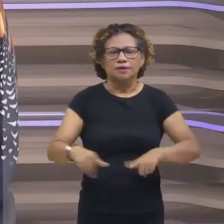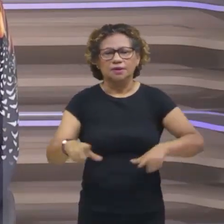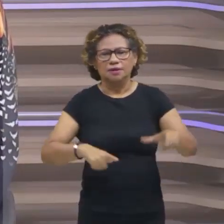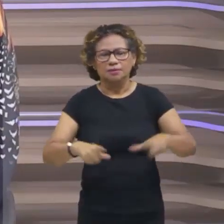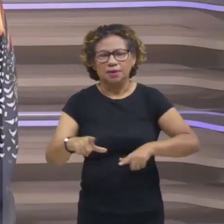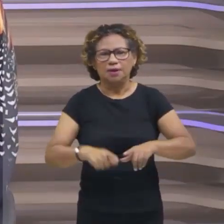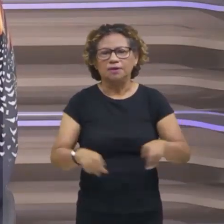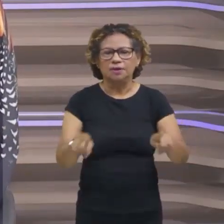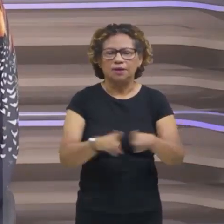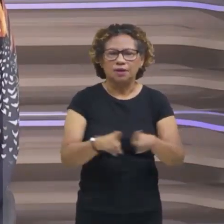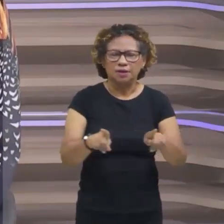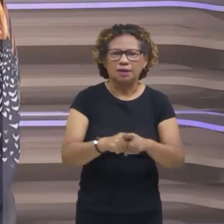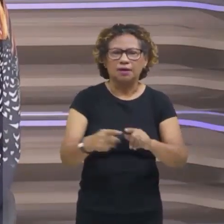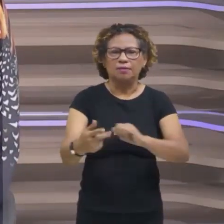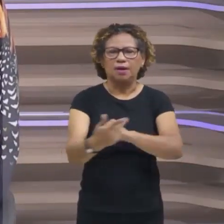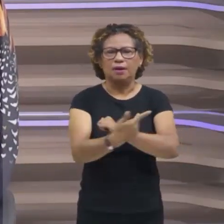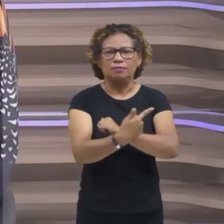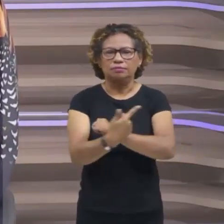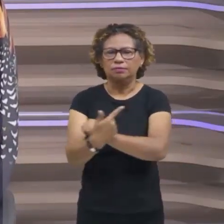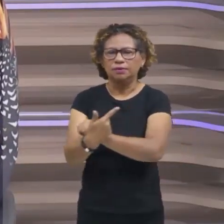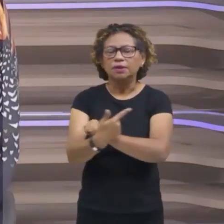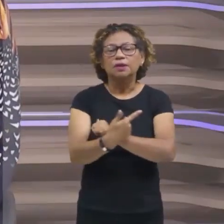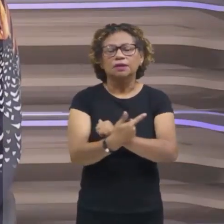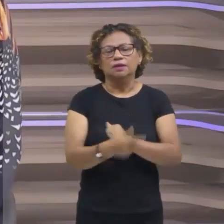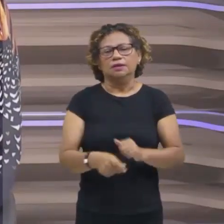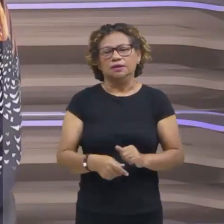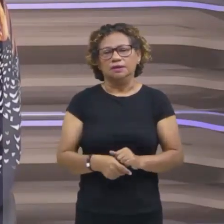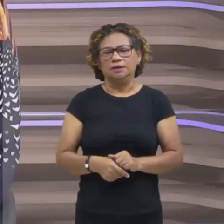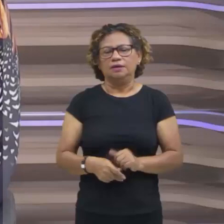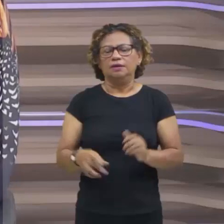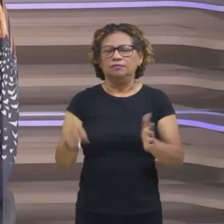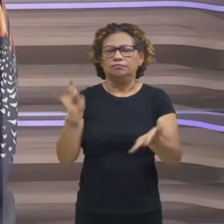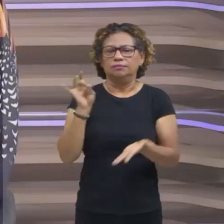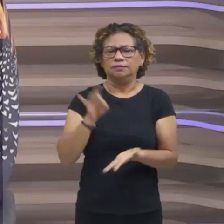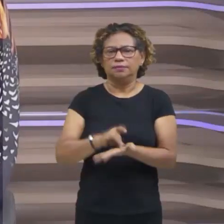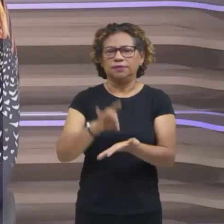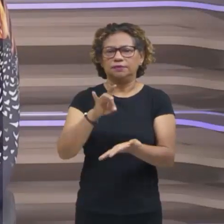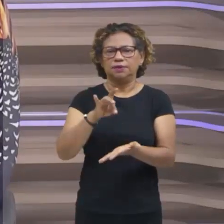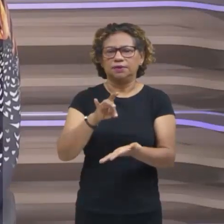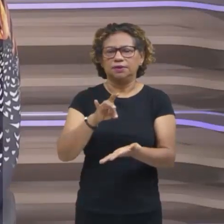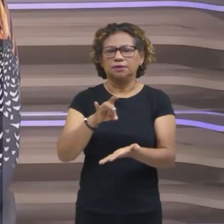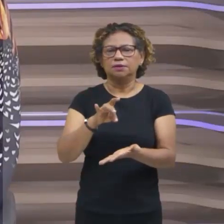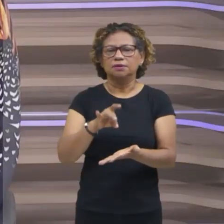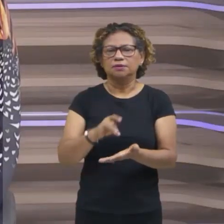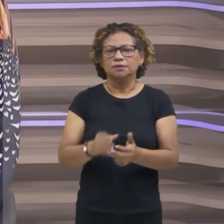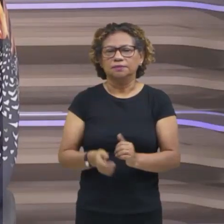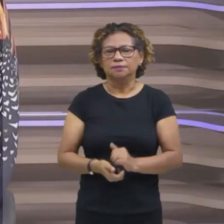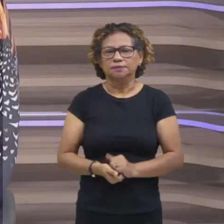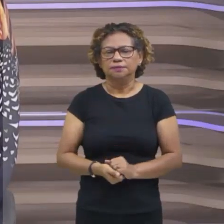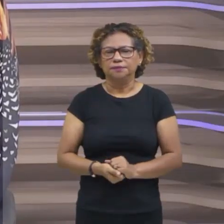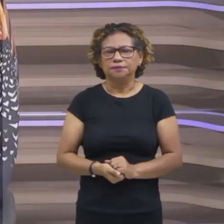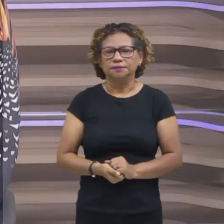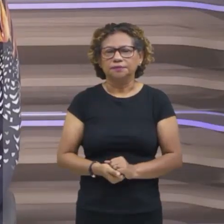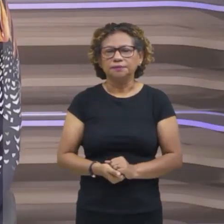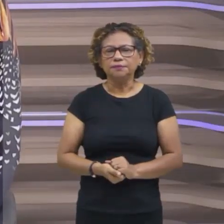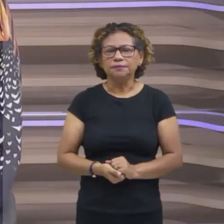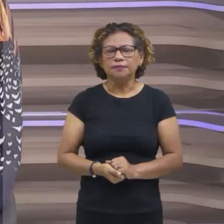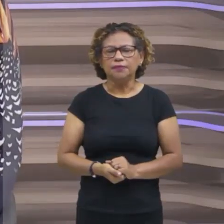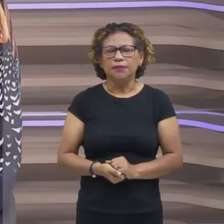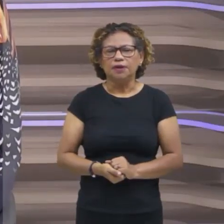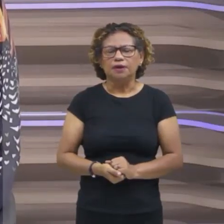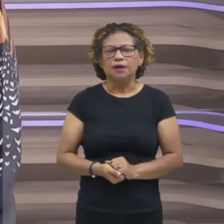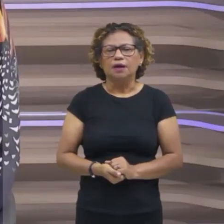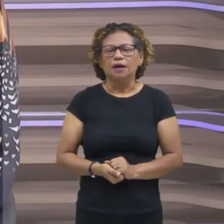está fazendo tornar realidade esse nosso, vamos dizer assim, essa